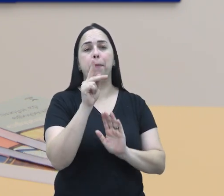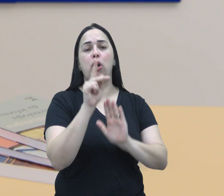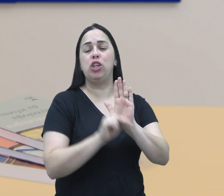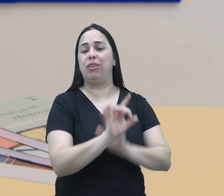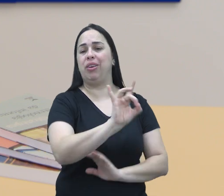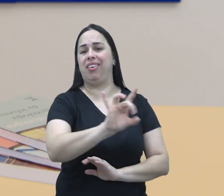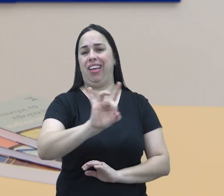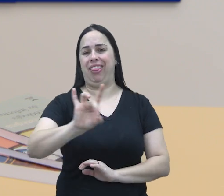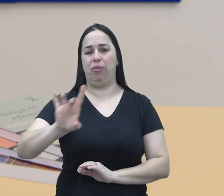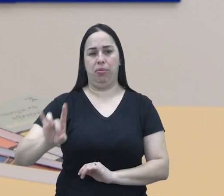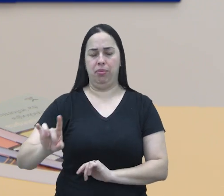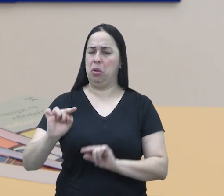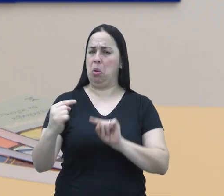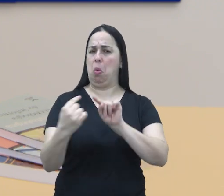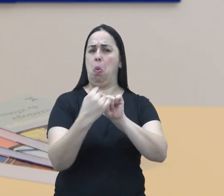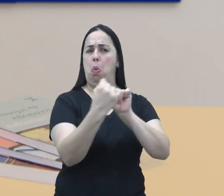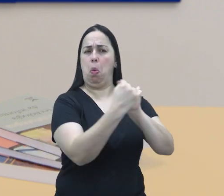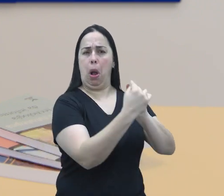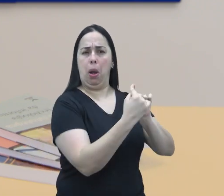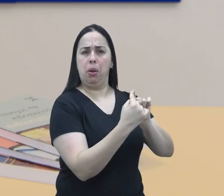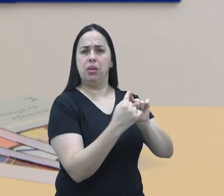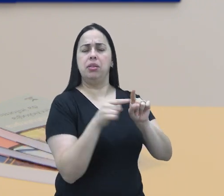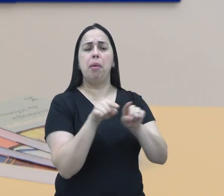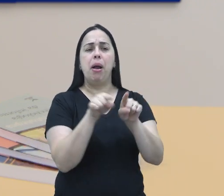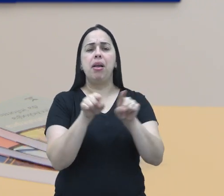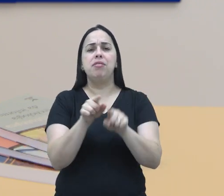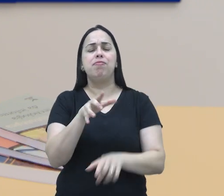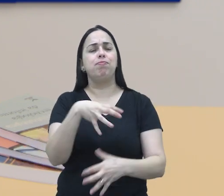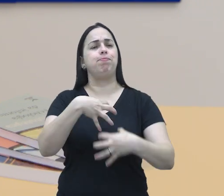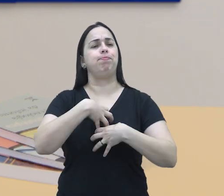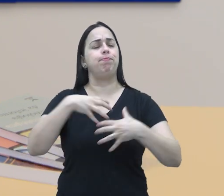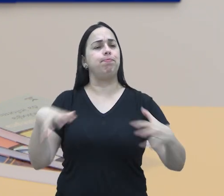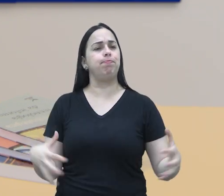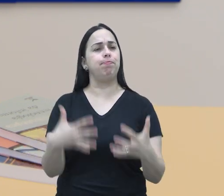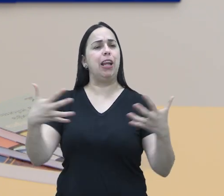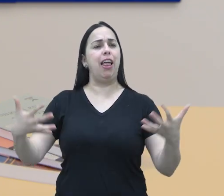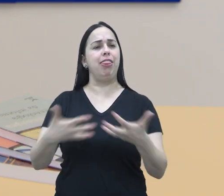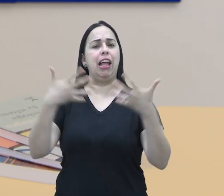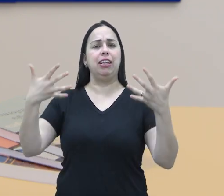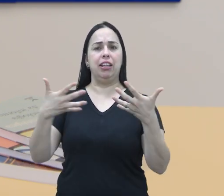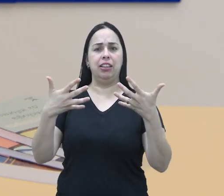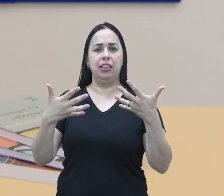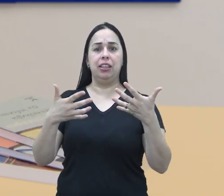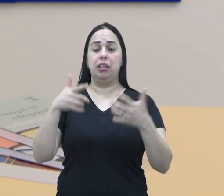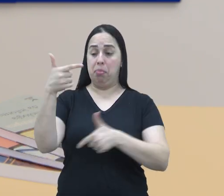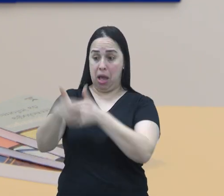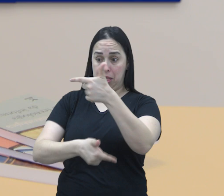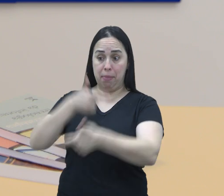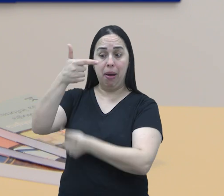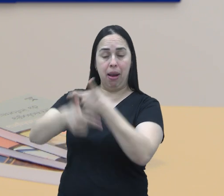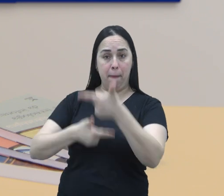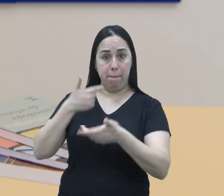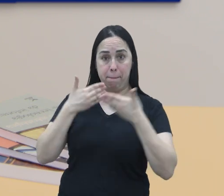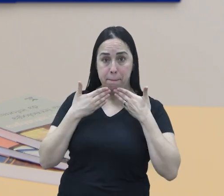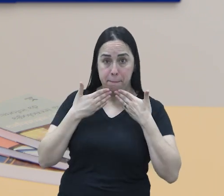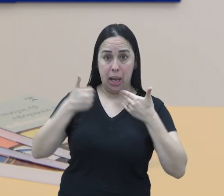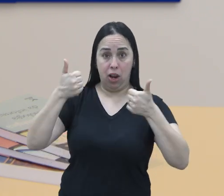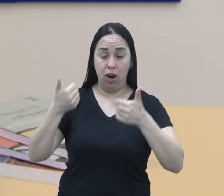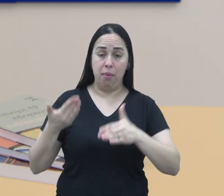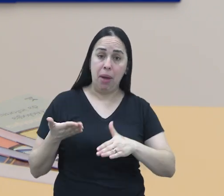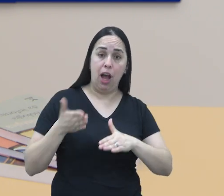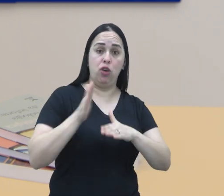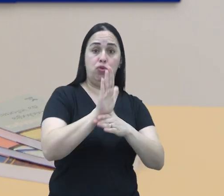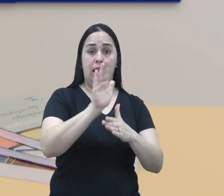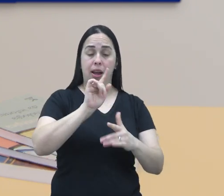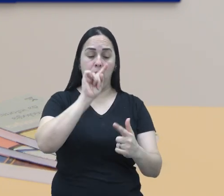pessoais de cada um deles, para que exista também a motivação interna de cada um a entregar-se no trabalho em prol